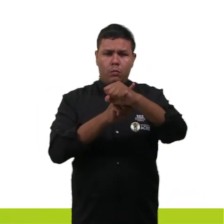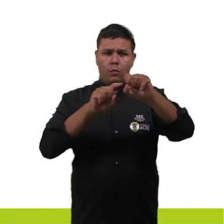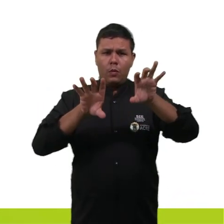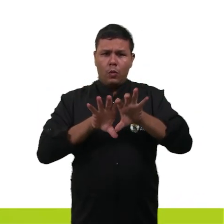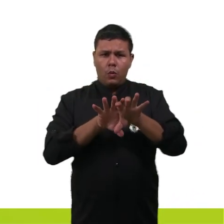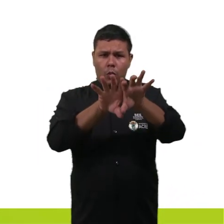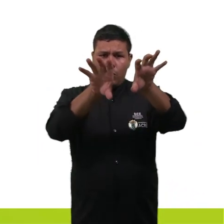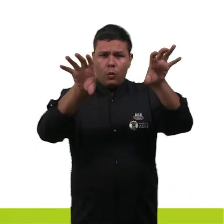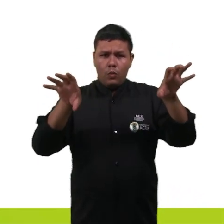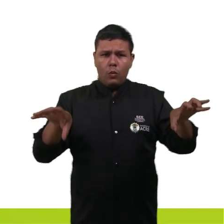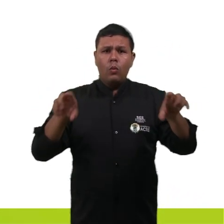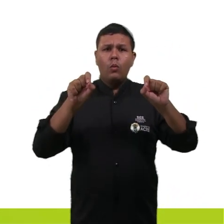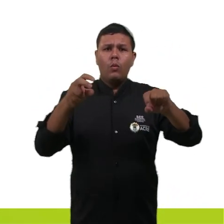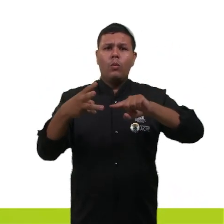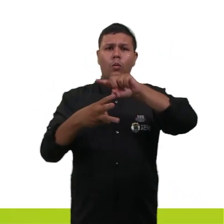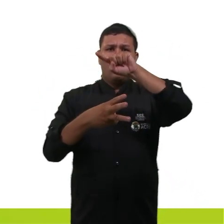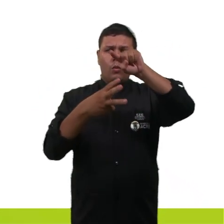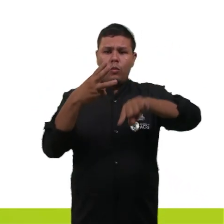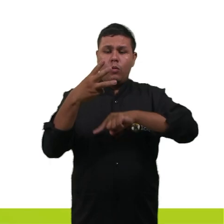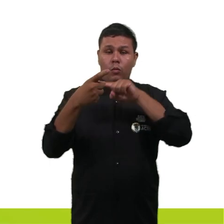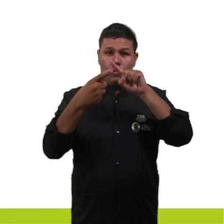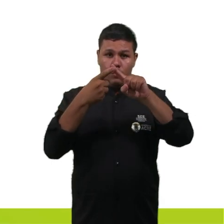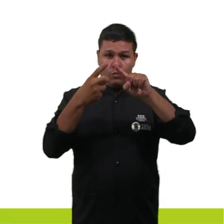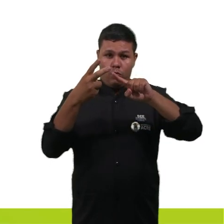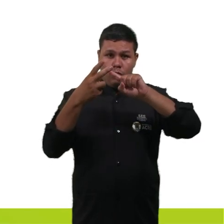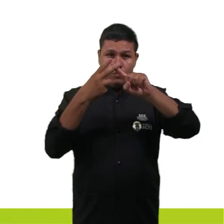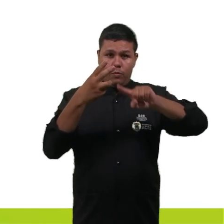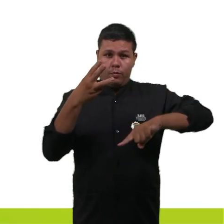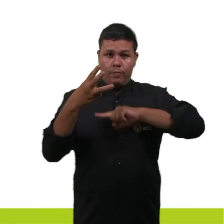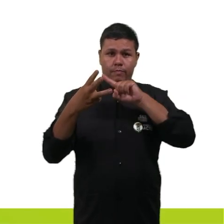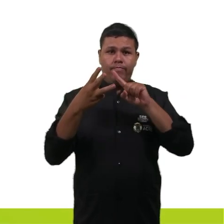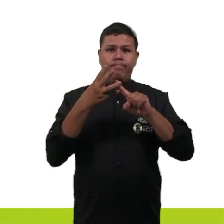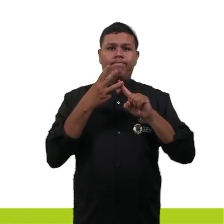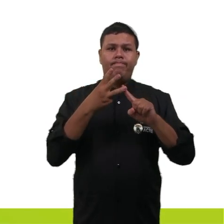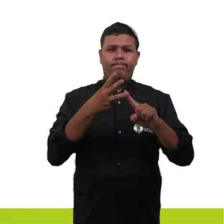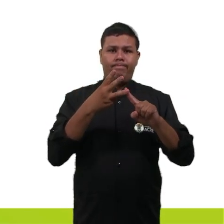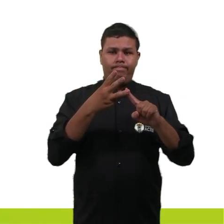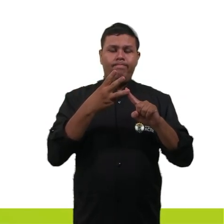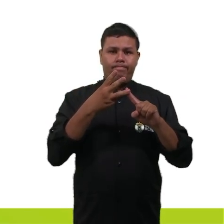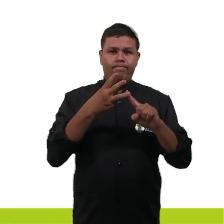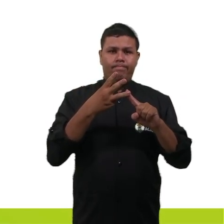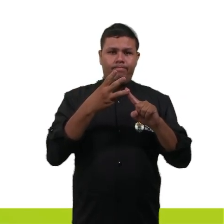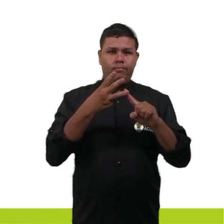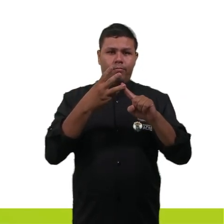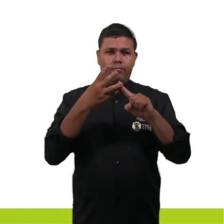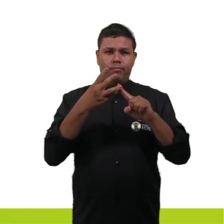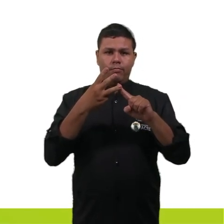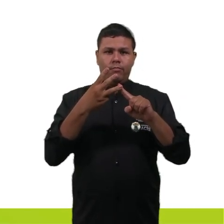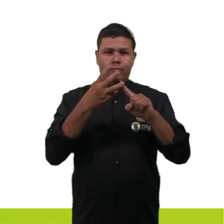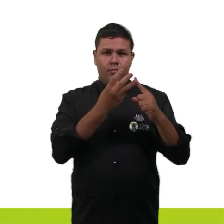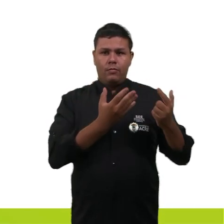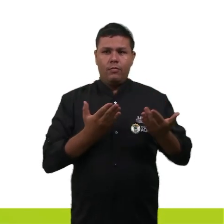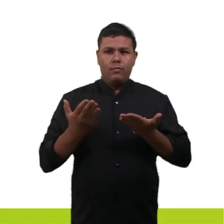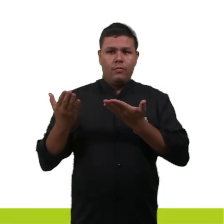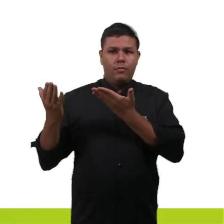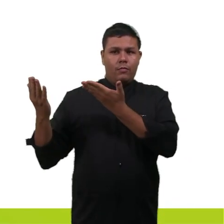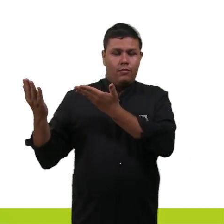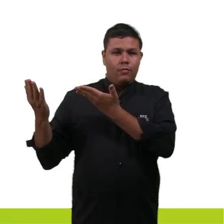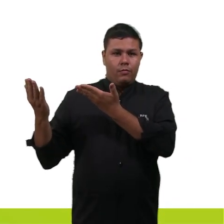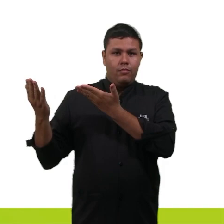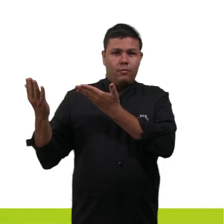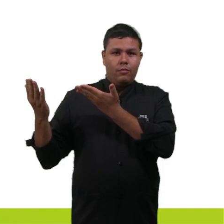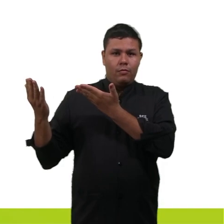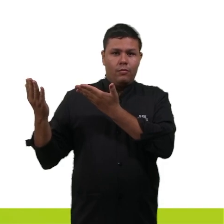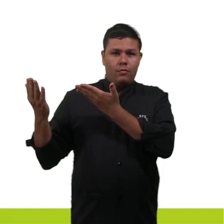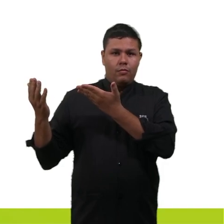atual trabalha com 3 setores da economia. Então, esses são os setores da economia. Como nós